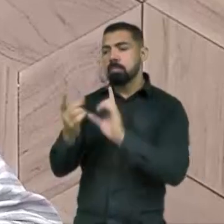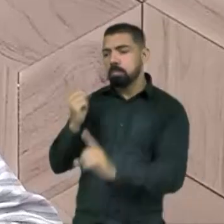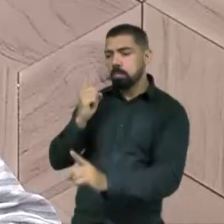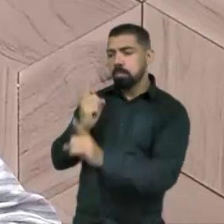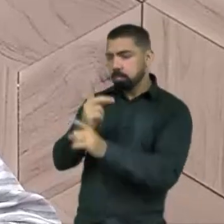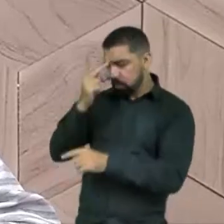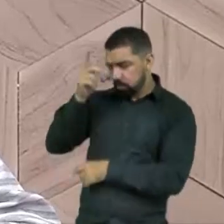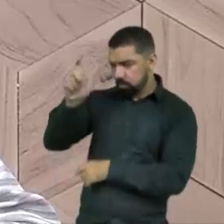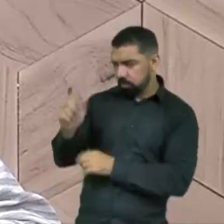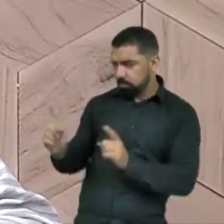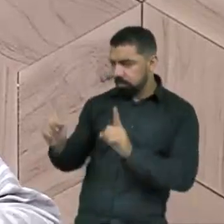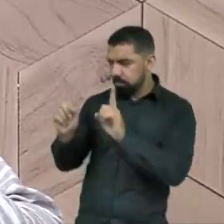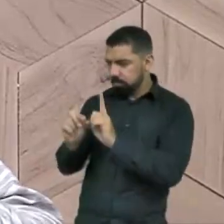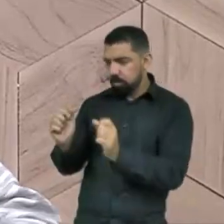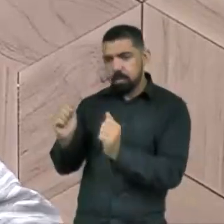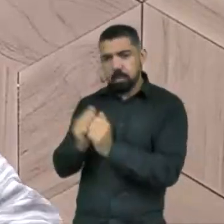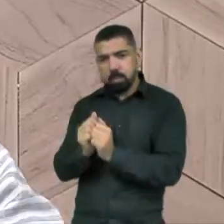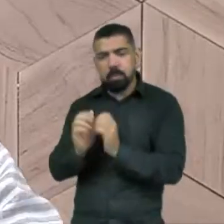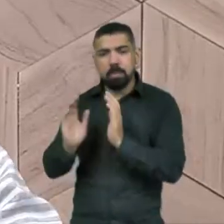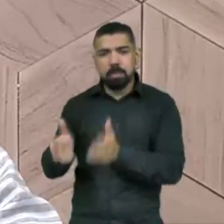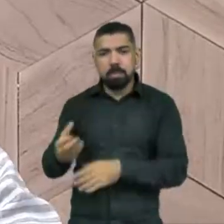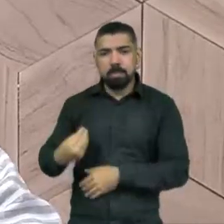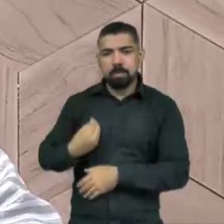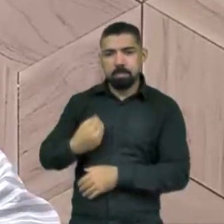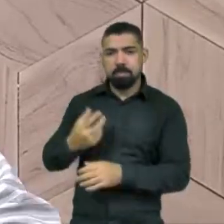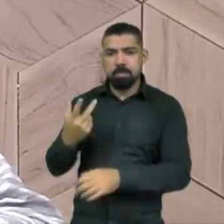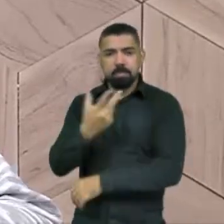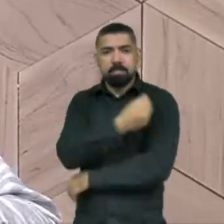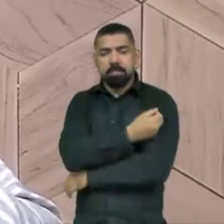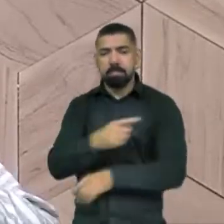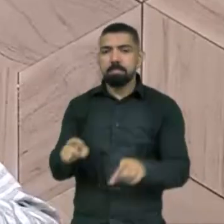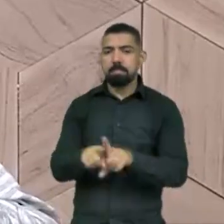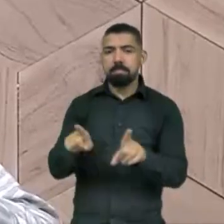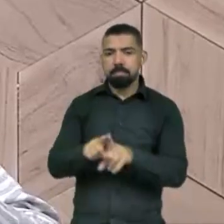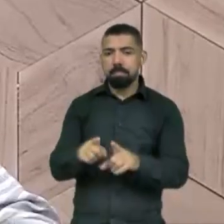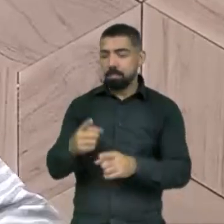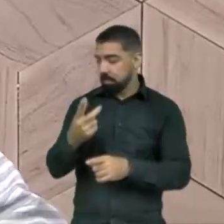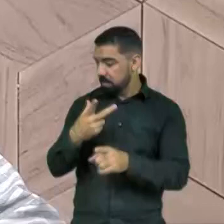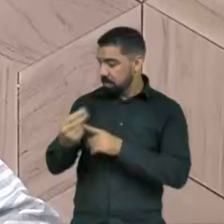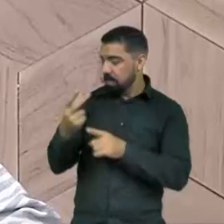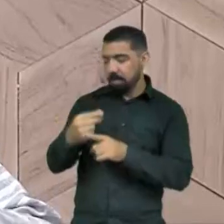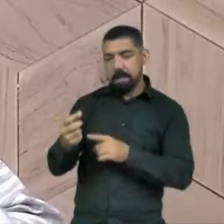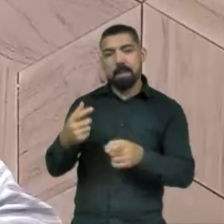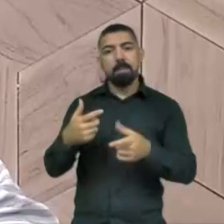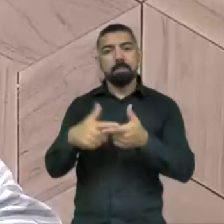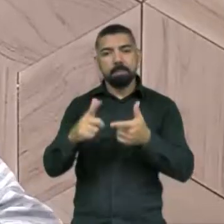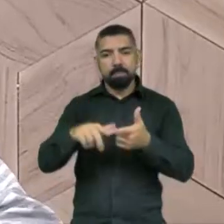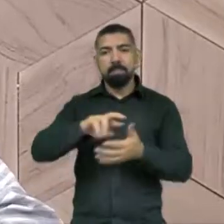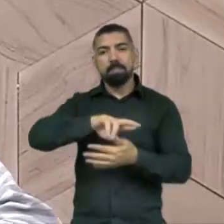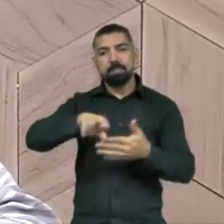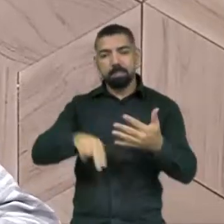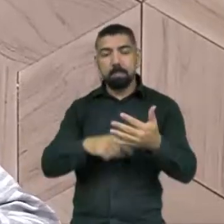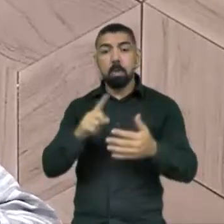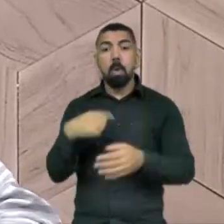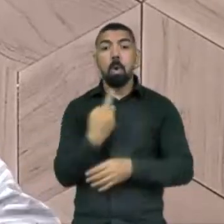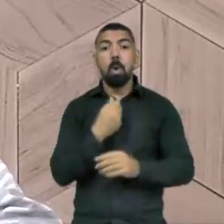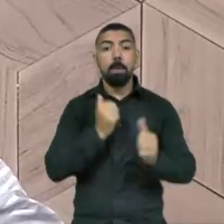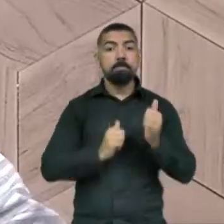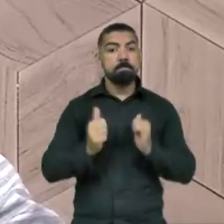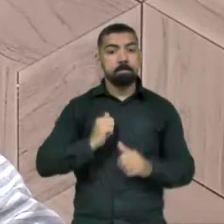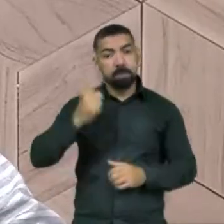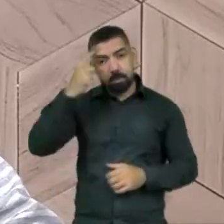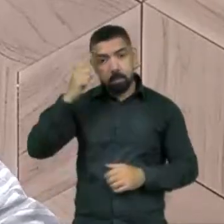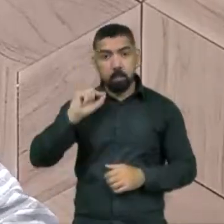estava sentada do seu lado, que já estava vacinada, né? E superando tudo isso, a expectativa que nós temos é que esse tudo